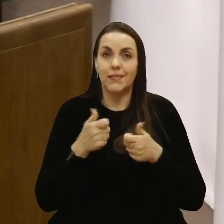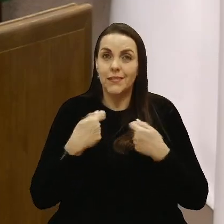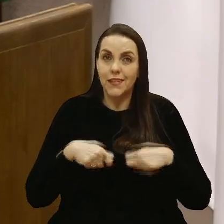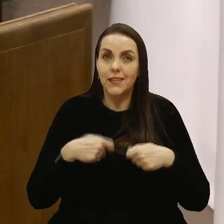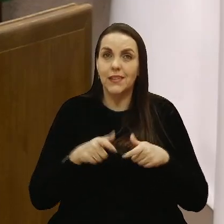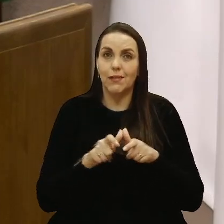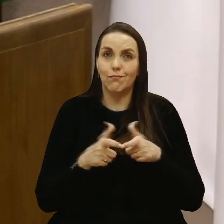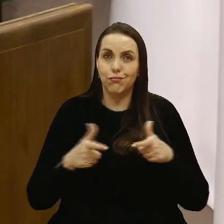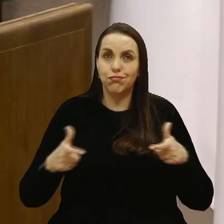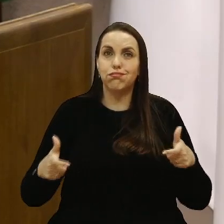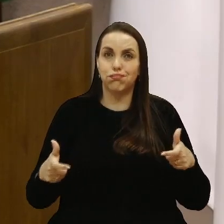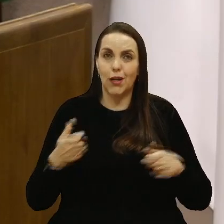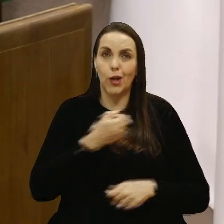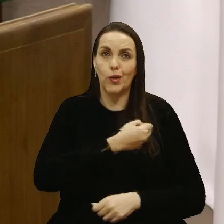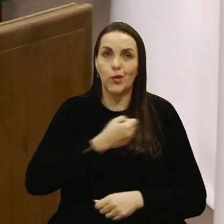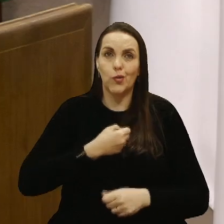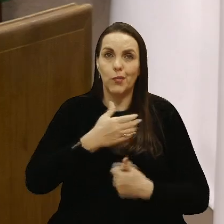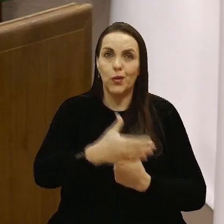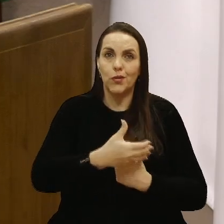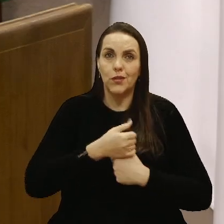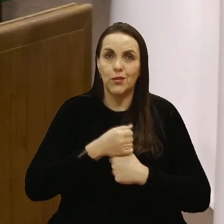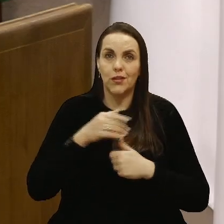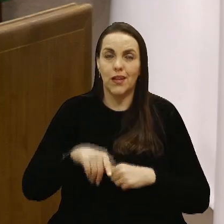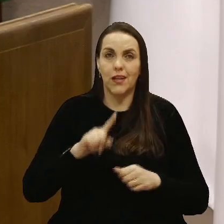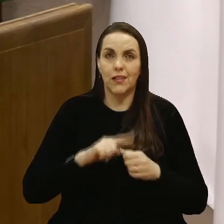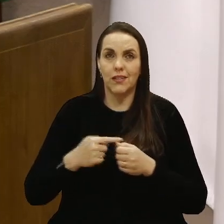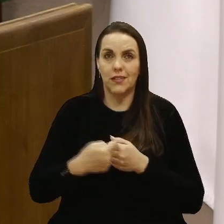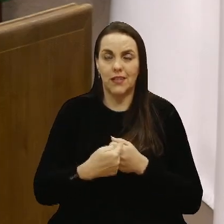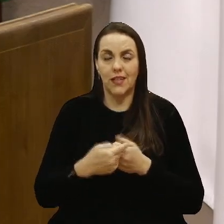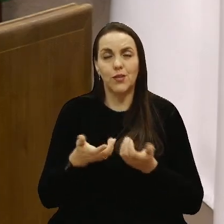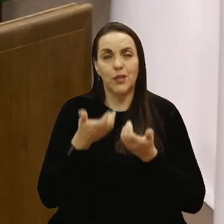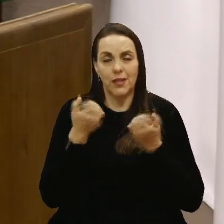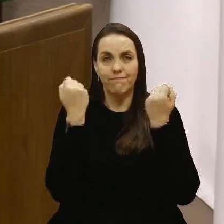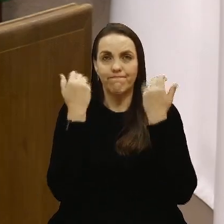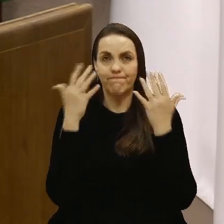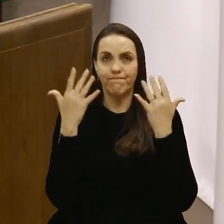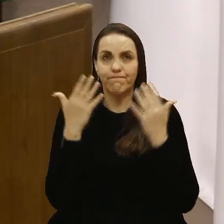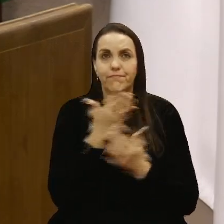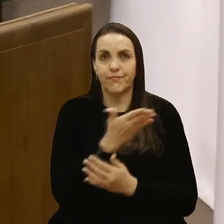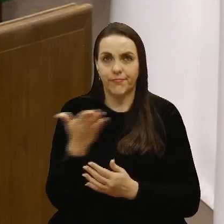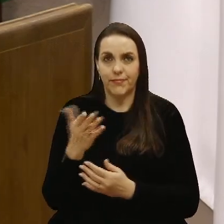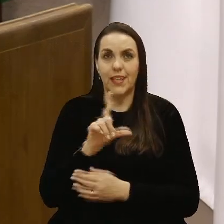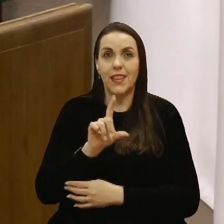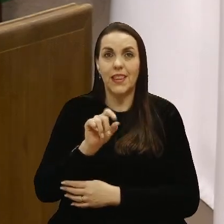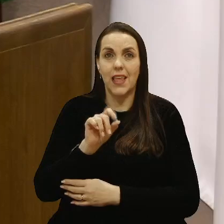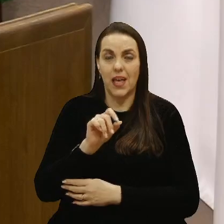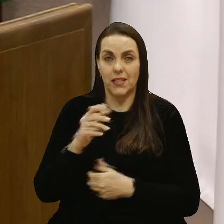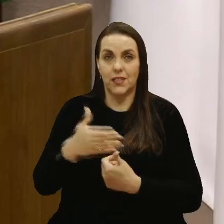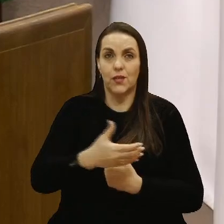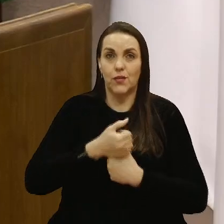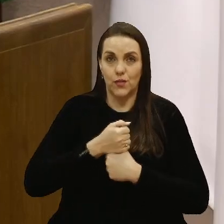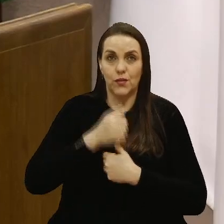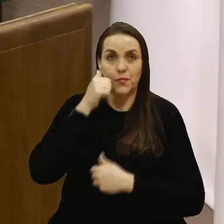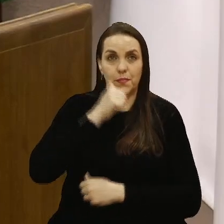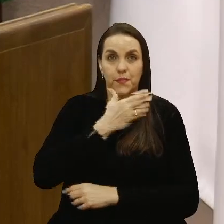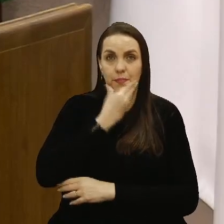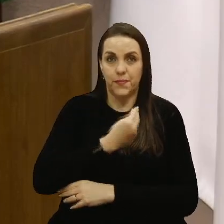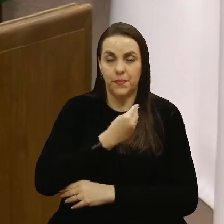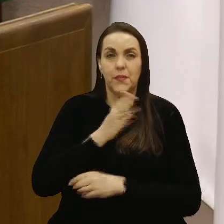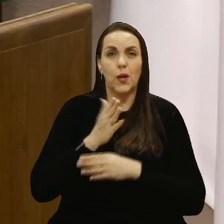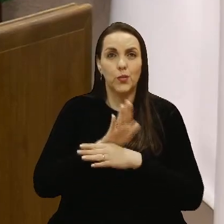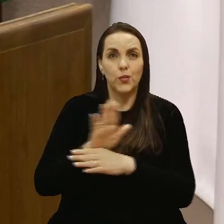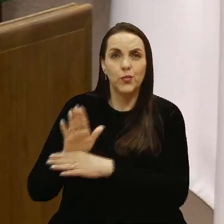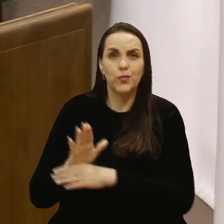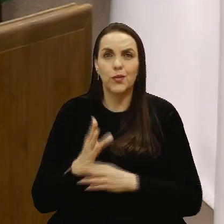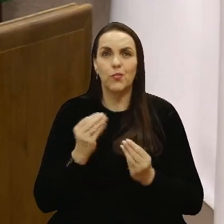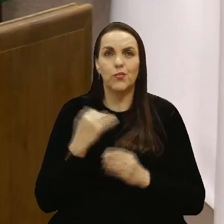o número de conselhos tutelares na nossa cidade. Por isso, queria fazer um voto de congratulação hoje aos 10 conselheiros e conselheiras que contribuem muito e que fazem